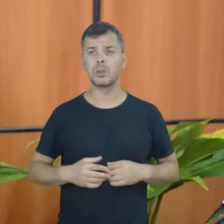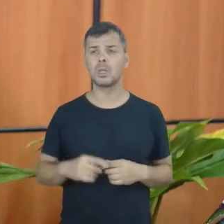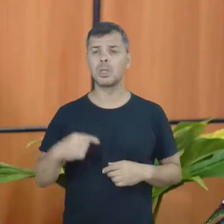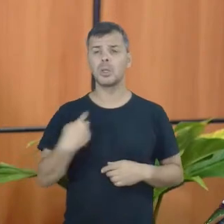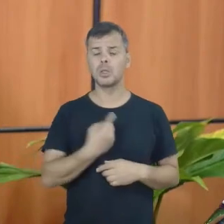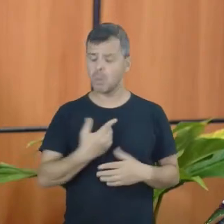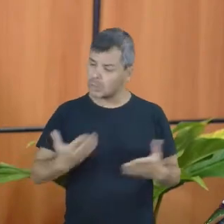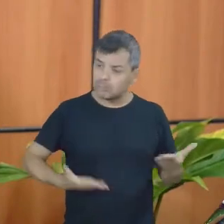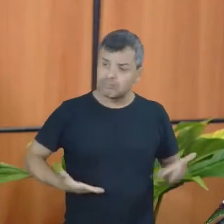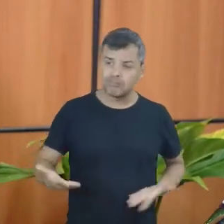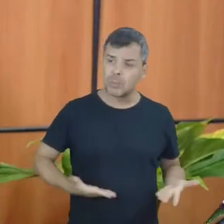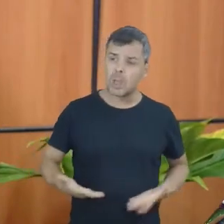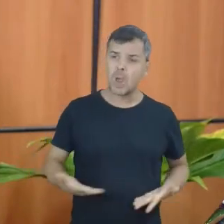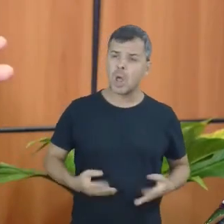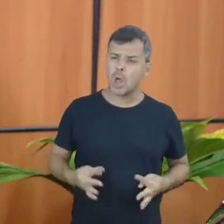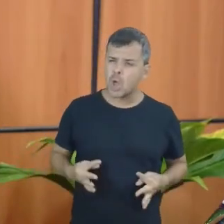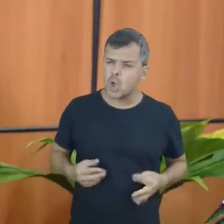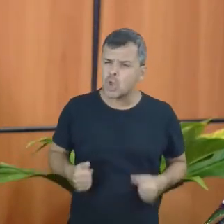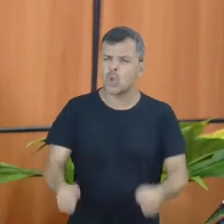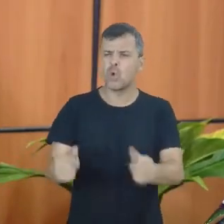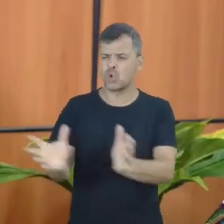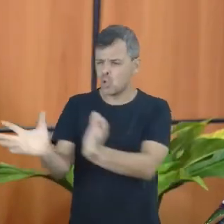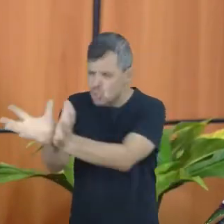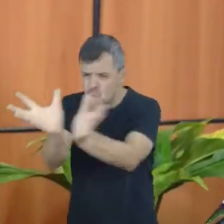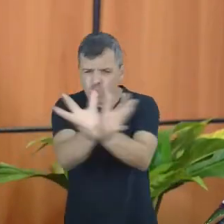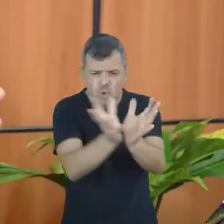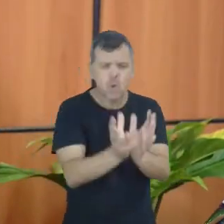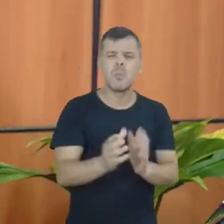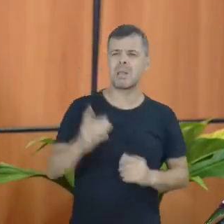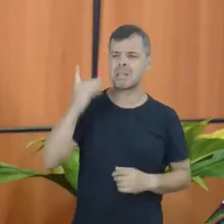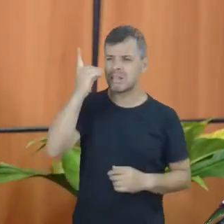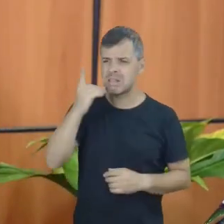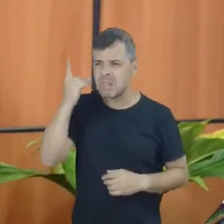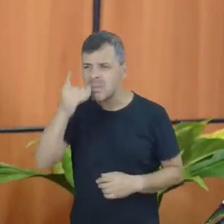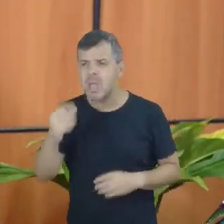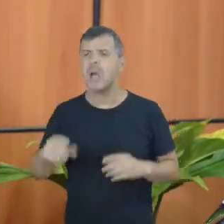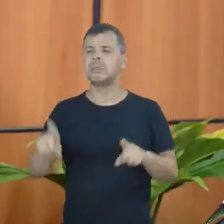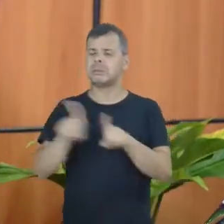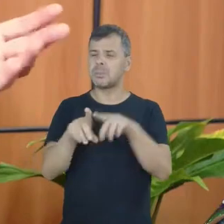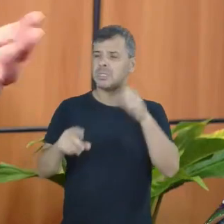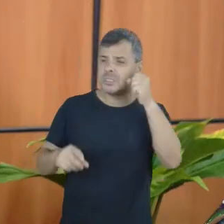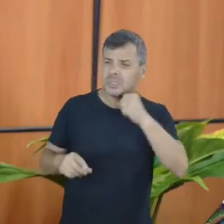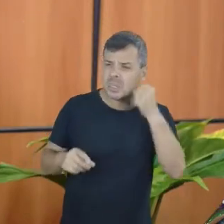Estamos à disposição para conversar com cada bancada de deputados, deputadas, senadores,